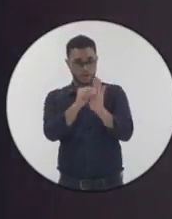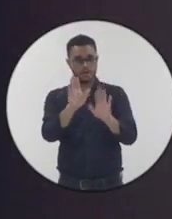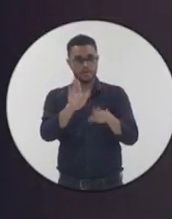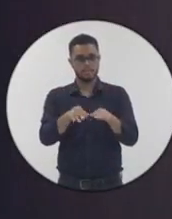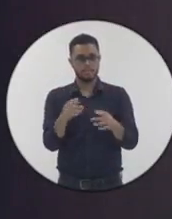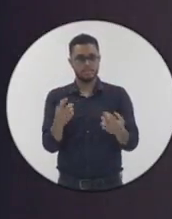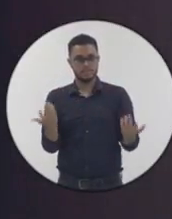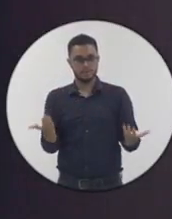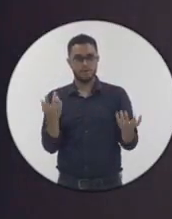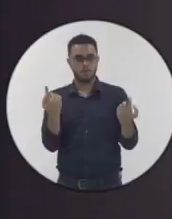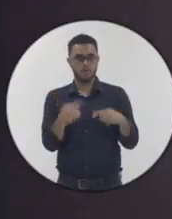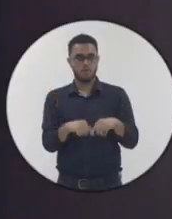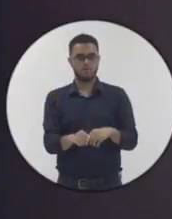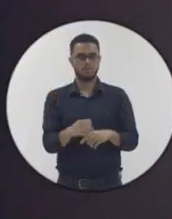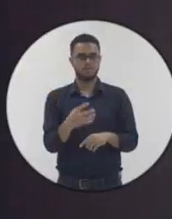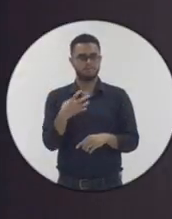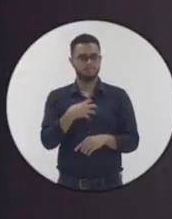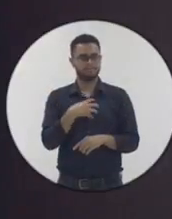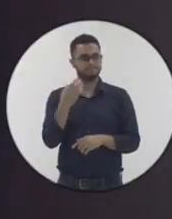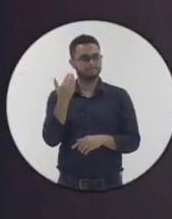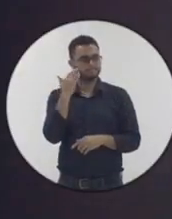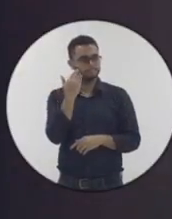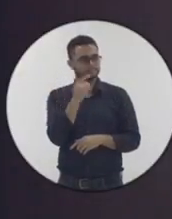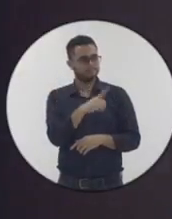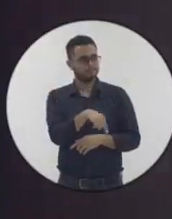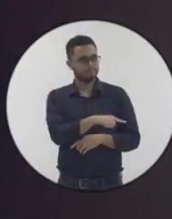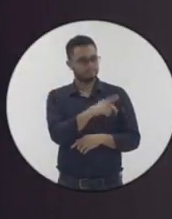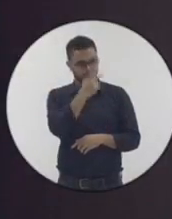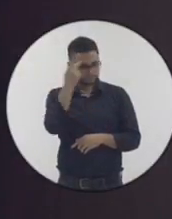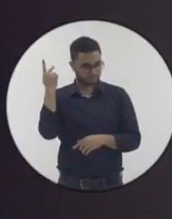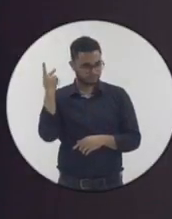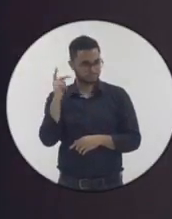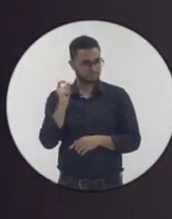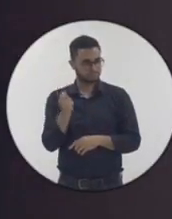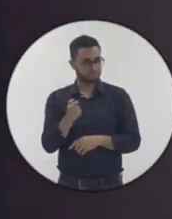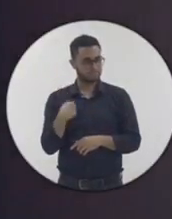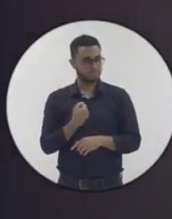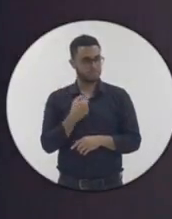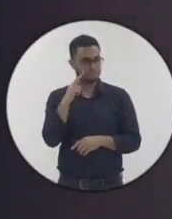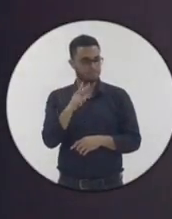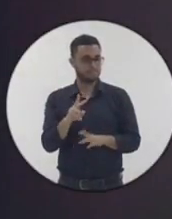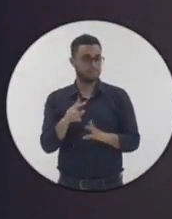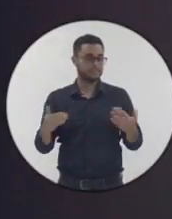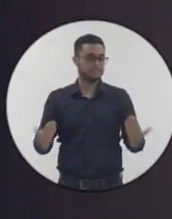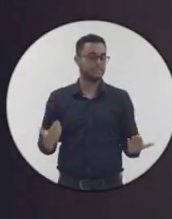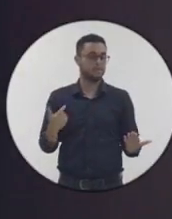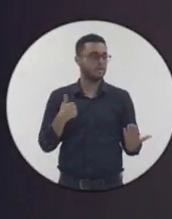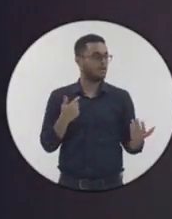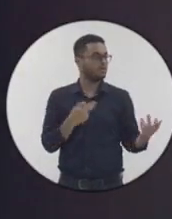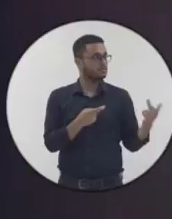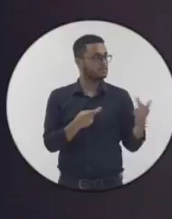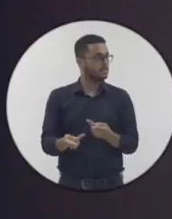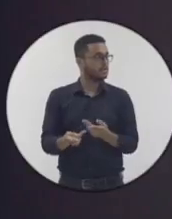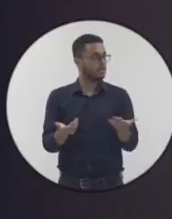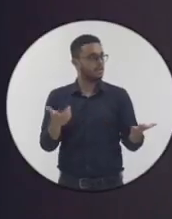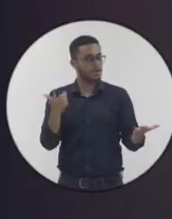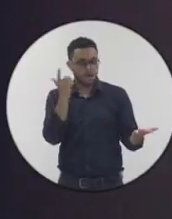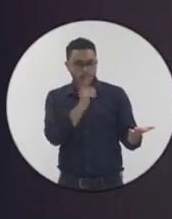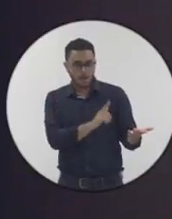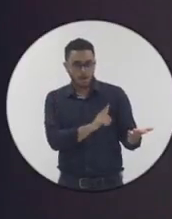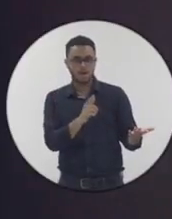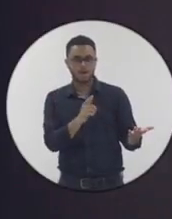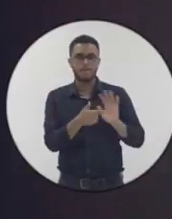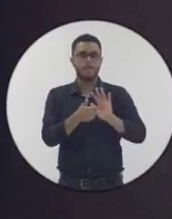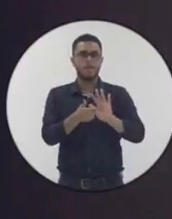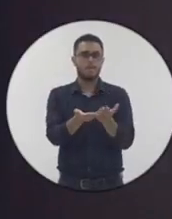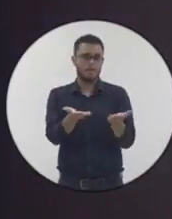à condição de entendimento dessas pessoas, do que é a nossa vivência. Então, o que eu trago para complementar, eu acho, na fala das